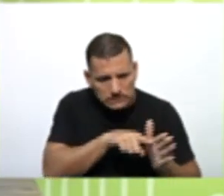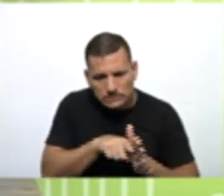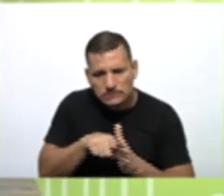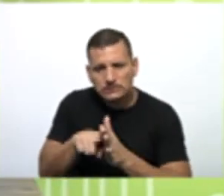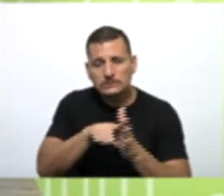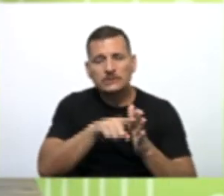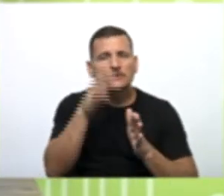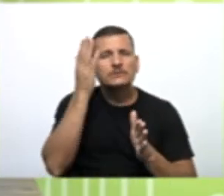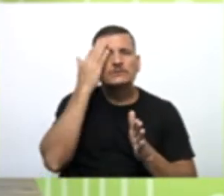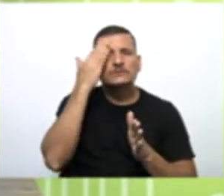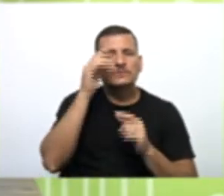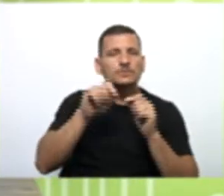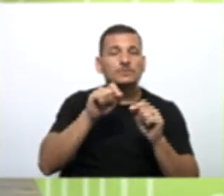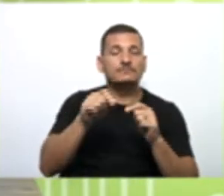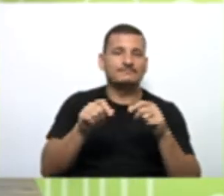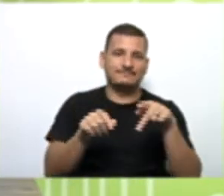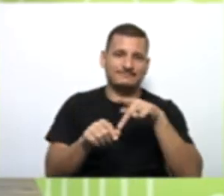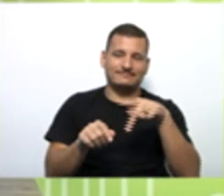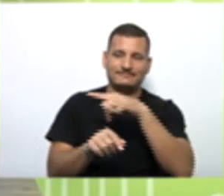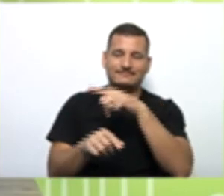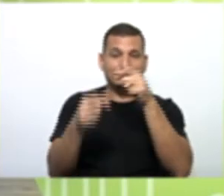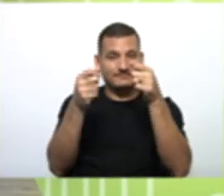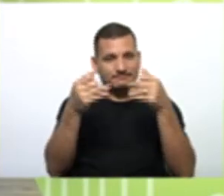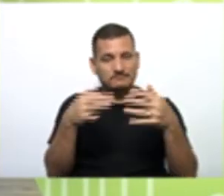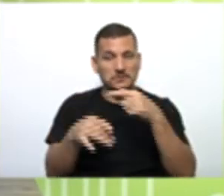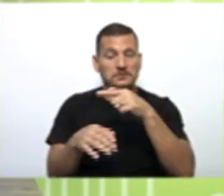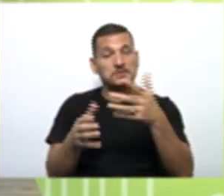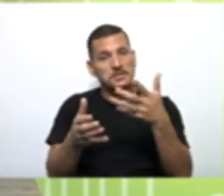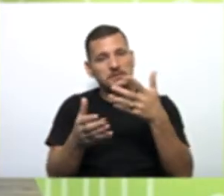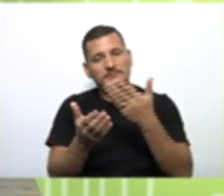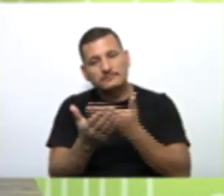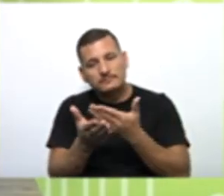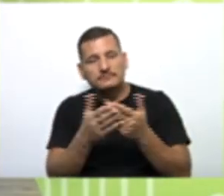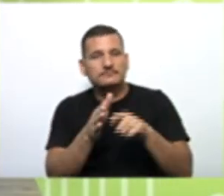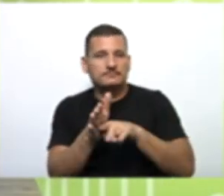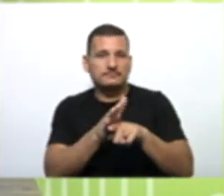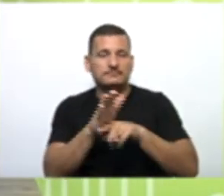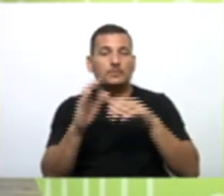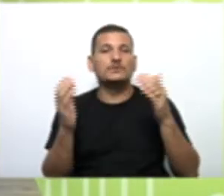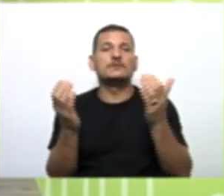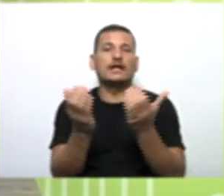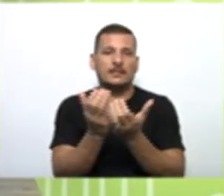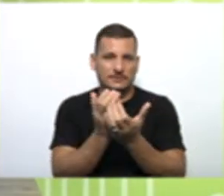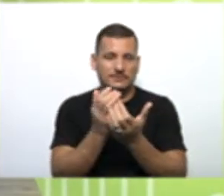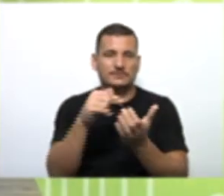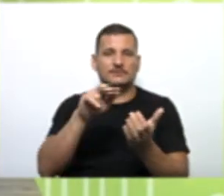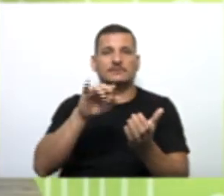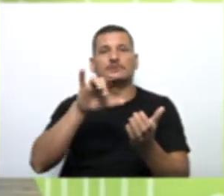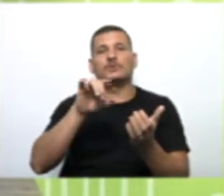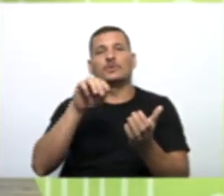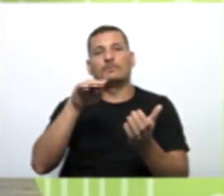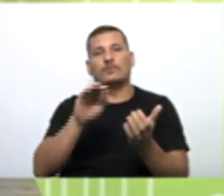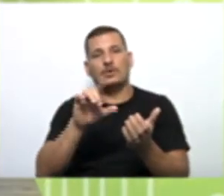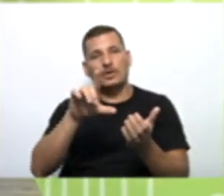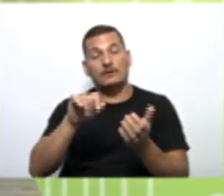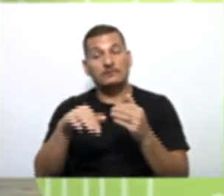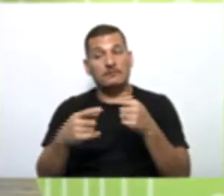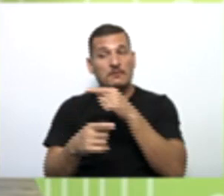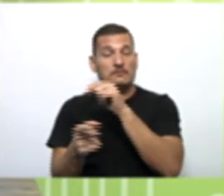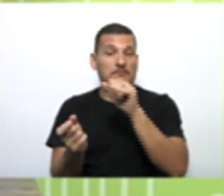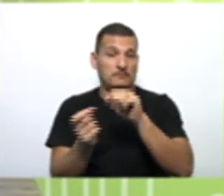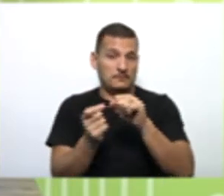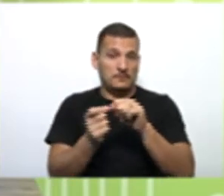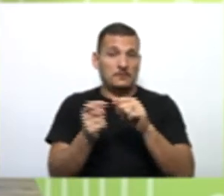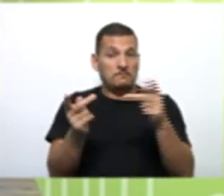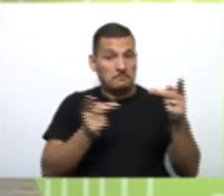professor Cássio comentou, né, ele queria conhecer as comunidades quilombolas. Então ele elaborou um projeto de pesquisa para pesquisar como